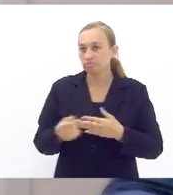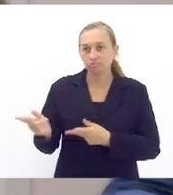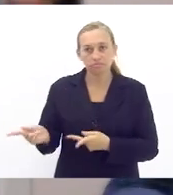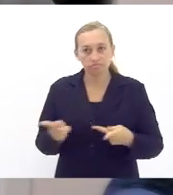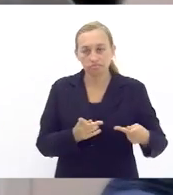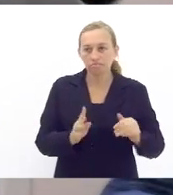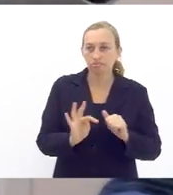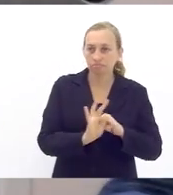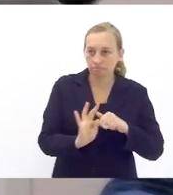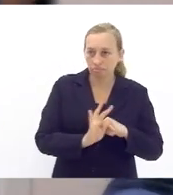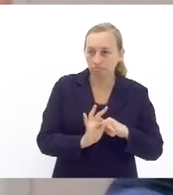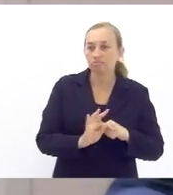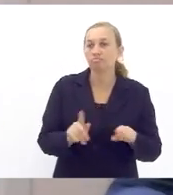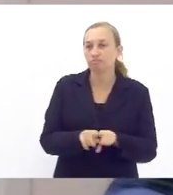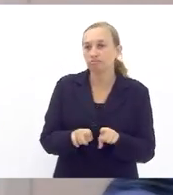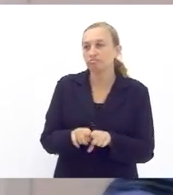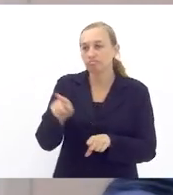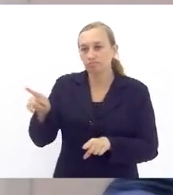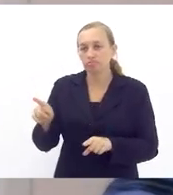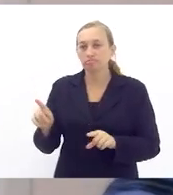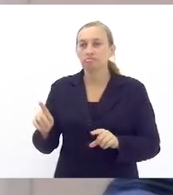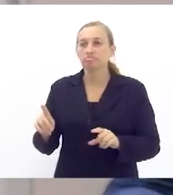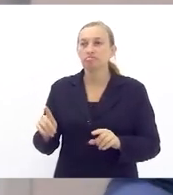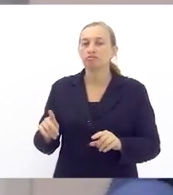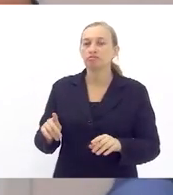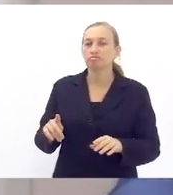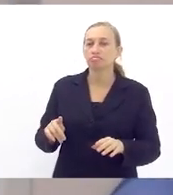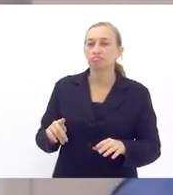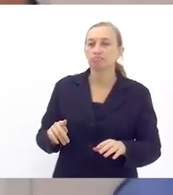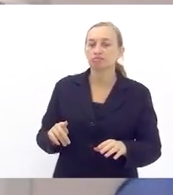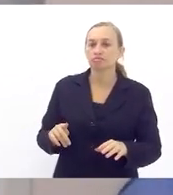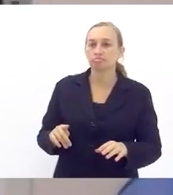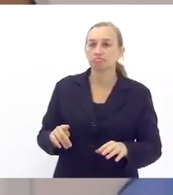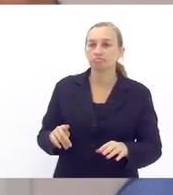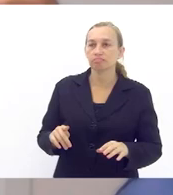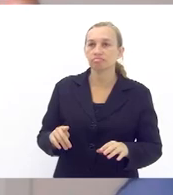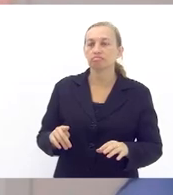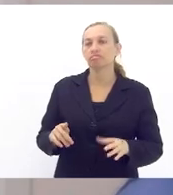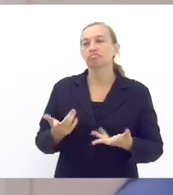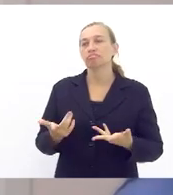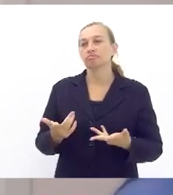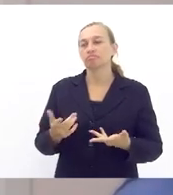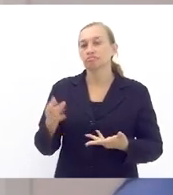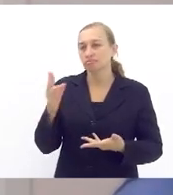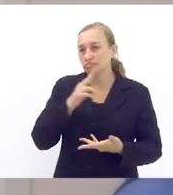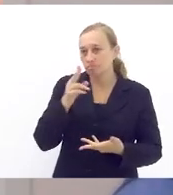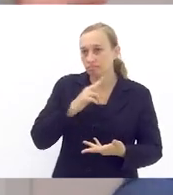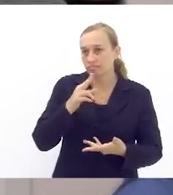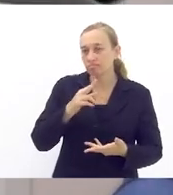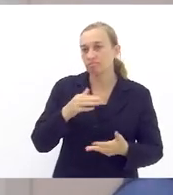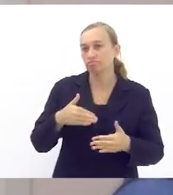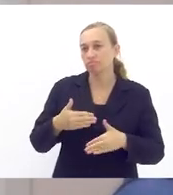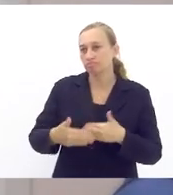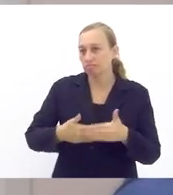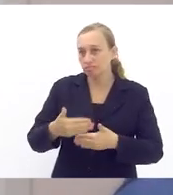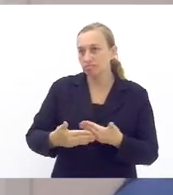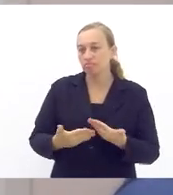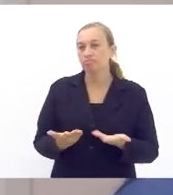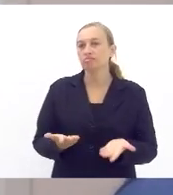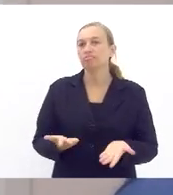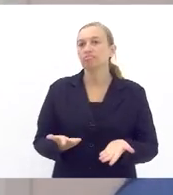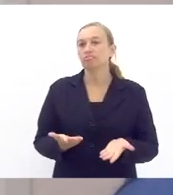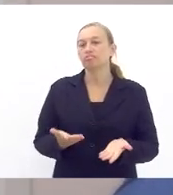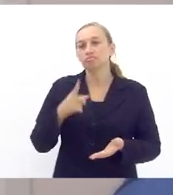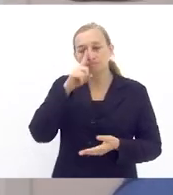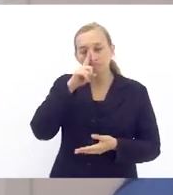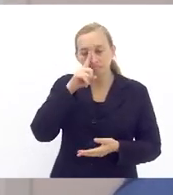inclusive com essa parte da iniciativa privada quando a gente pode é acelerar fazer o mais rápido o processo possível até pelos riscos